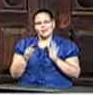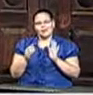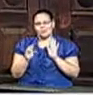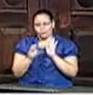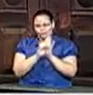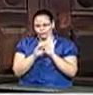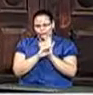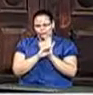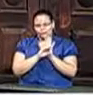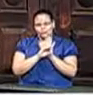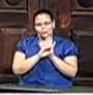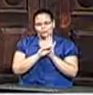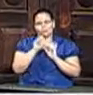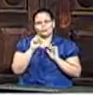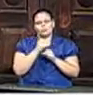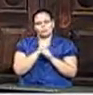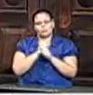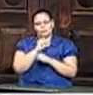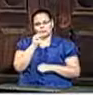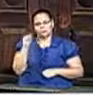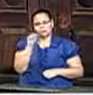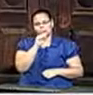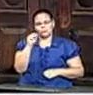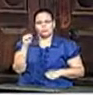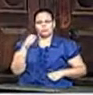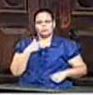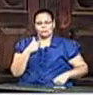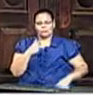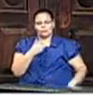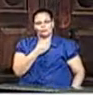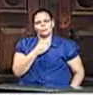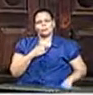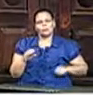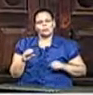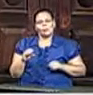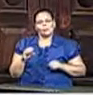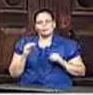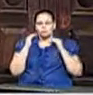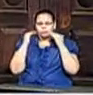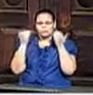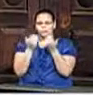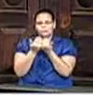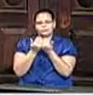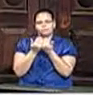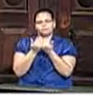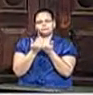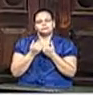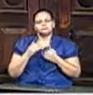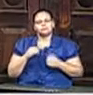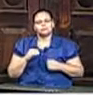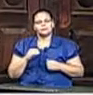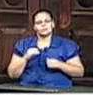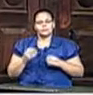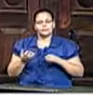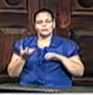88, estava eu ainda no Congresso Nacional, como deputado federal,